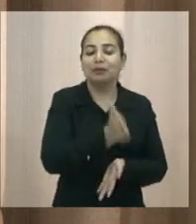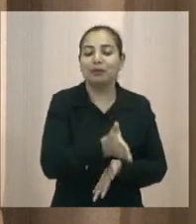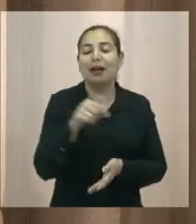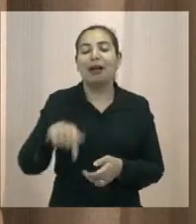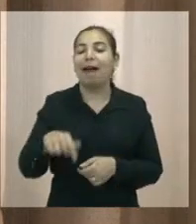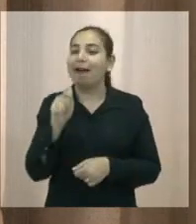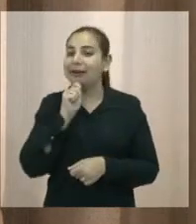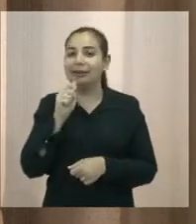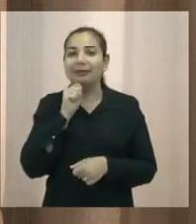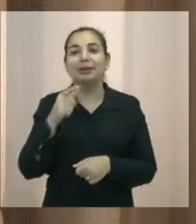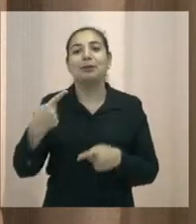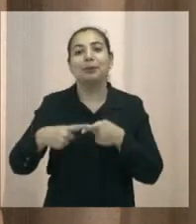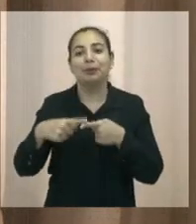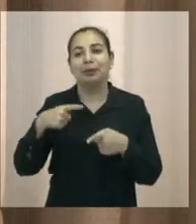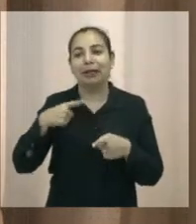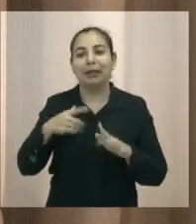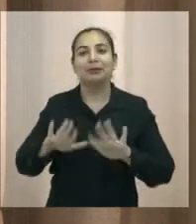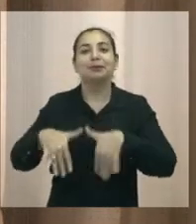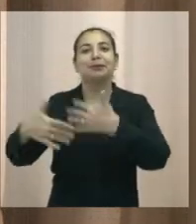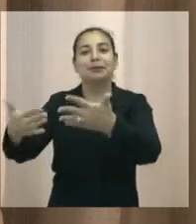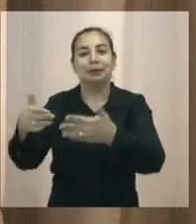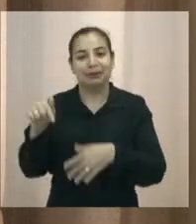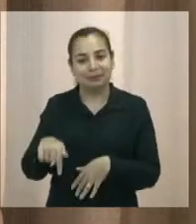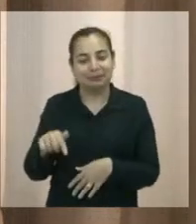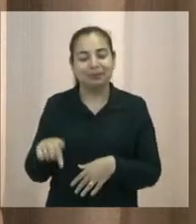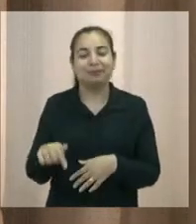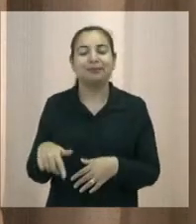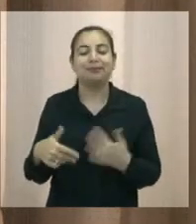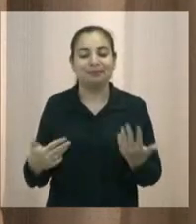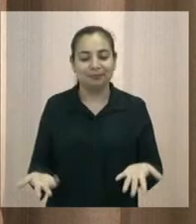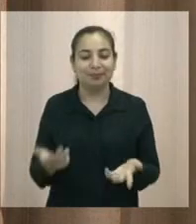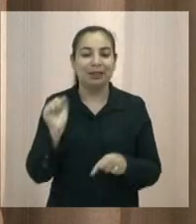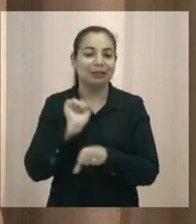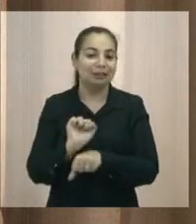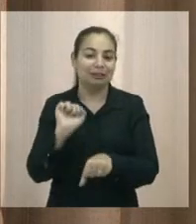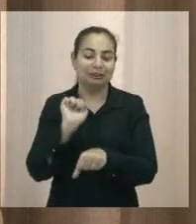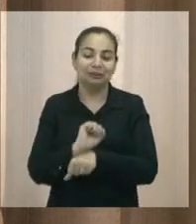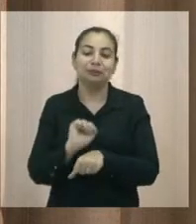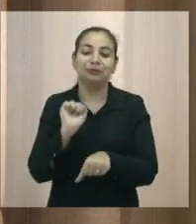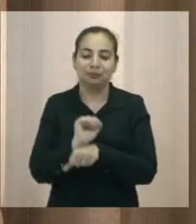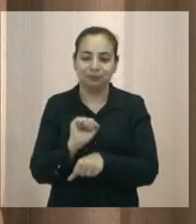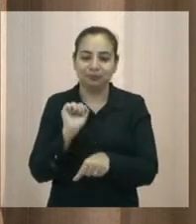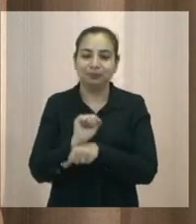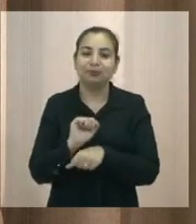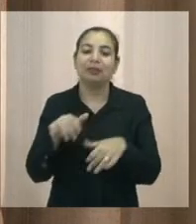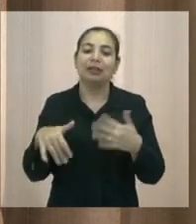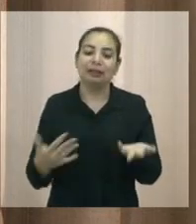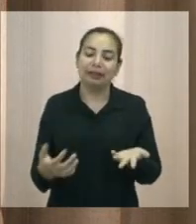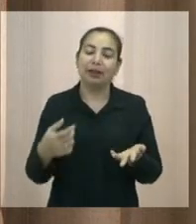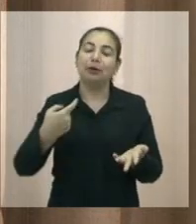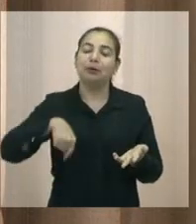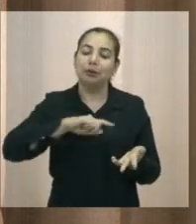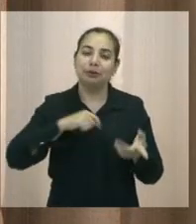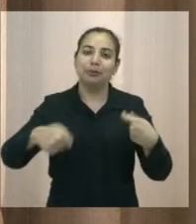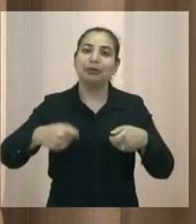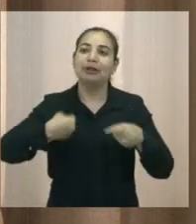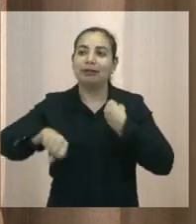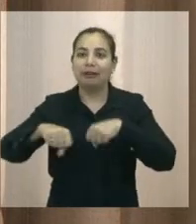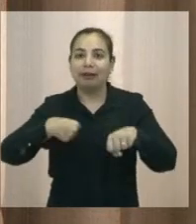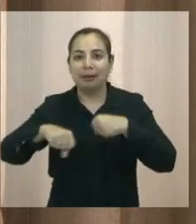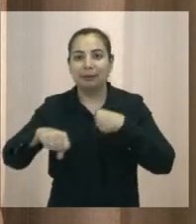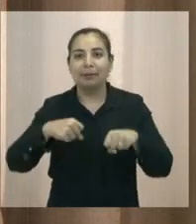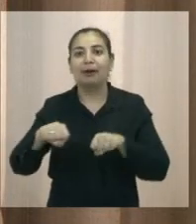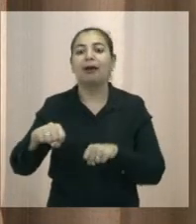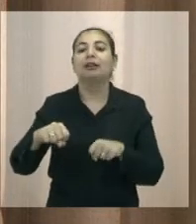sido protocolado depois de nós, e aqui na Casa nós não conseguimos ainda. Então, eu acho que é um debate que precisa ser feito, né,